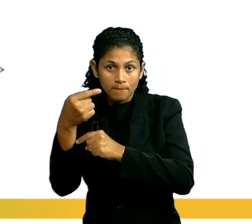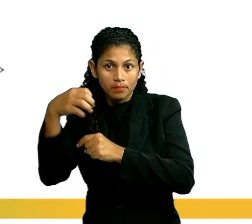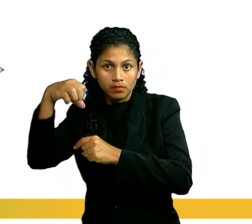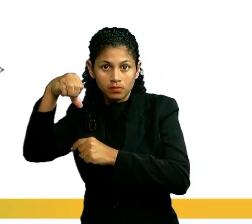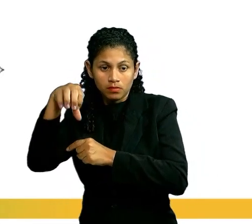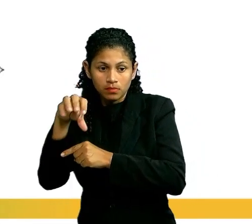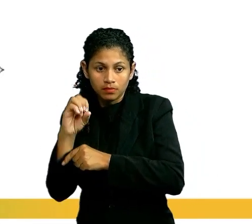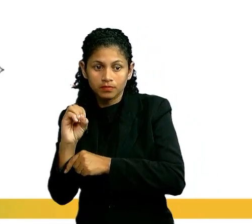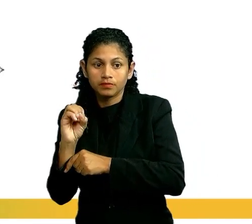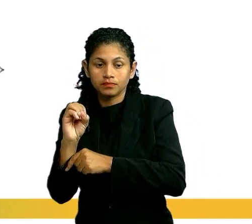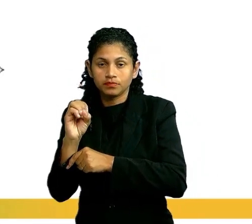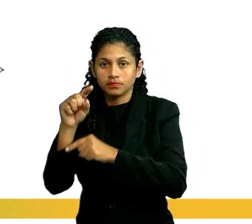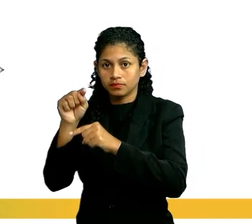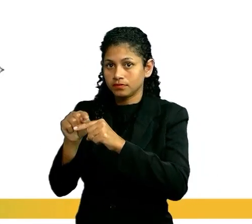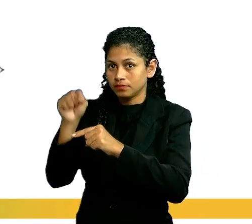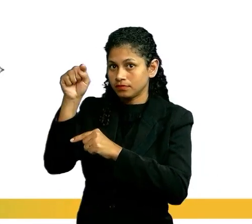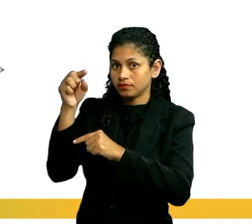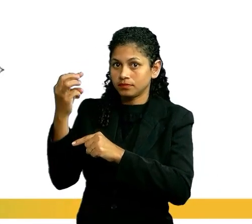Ok?